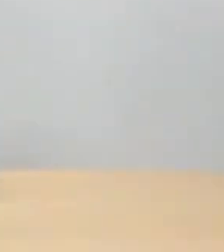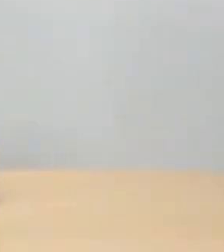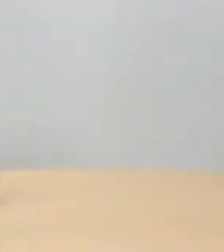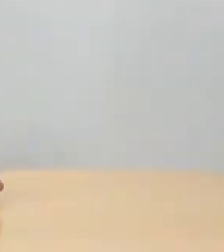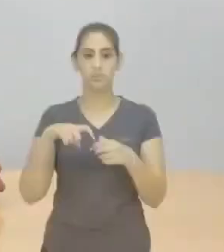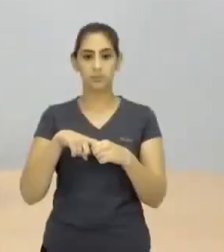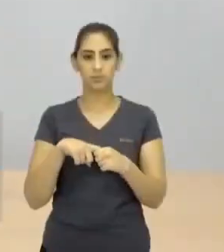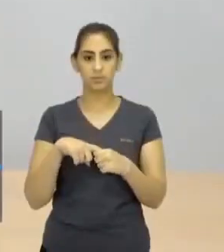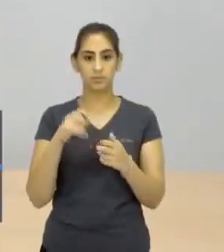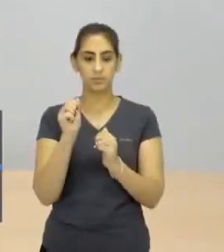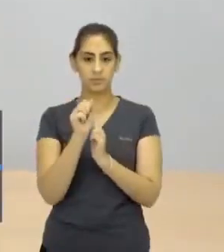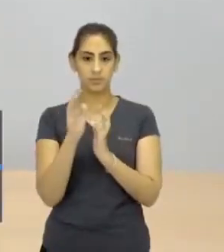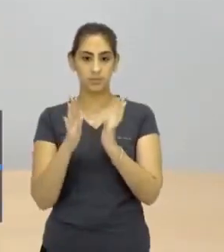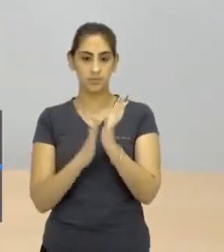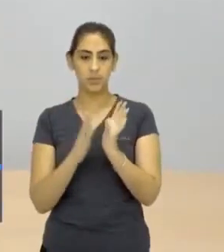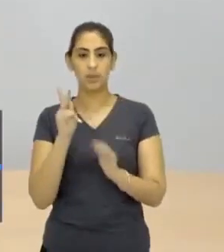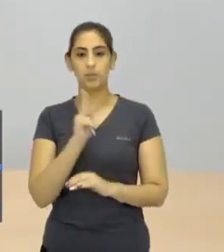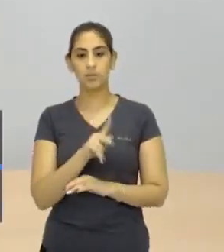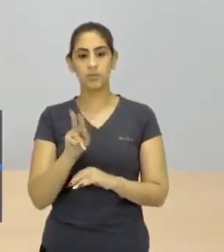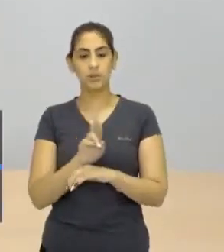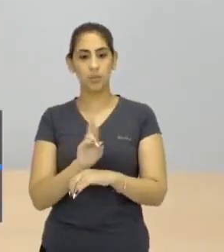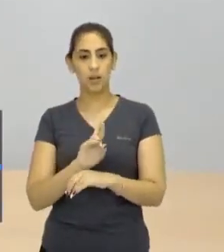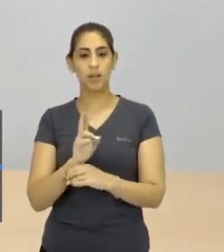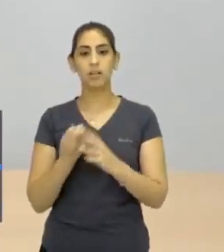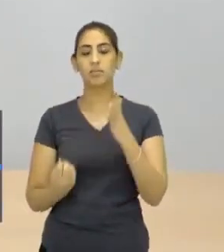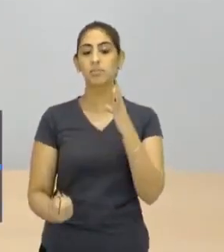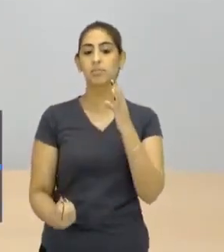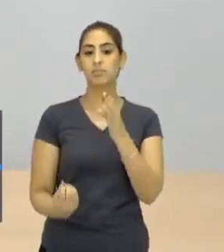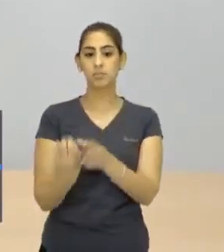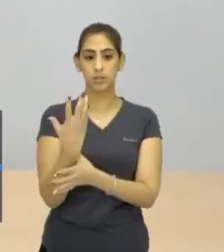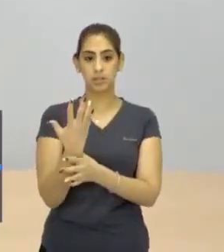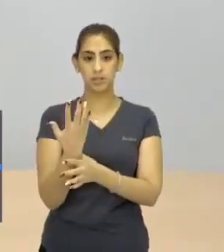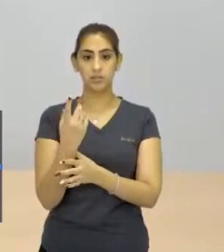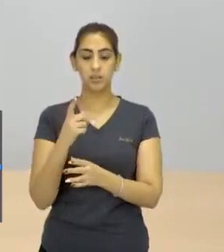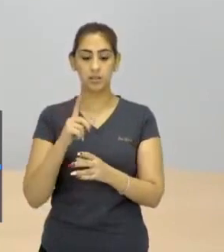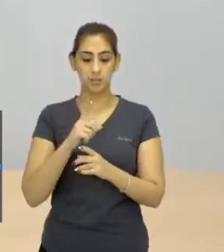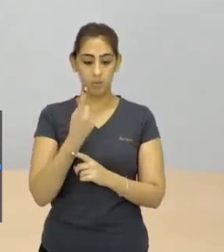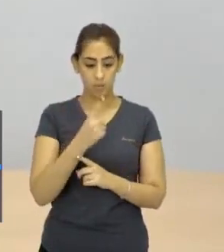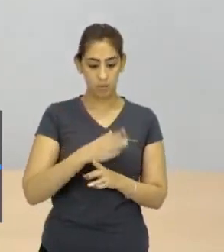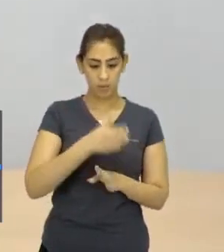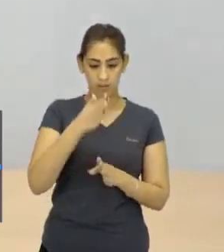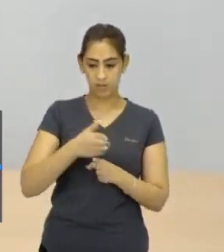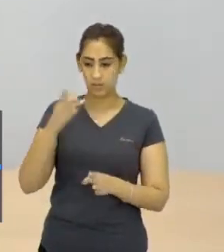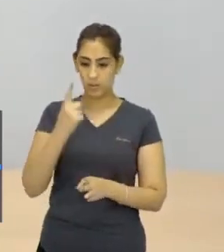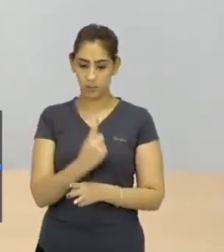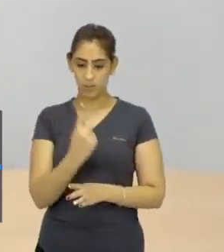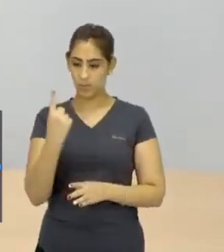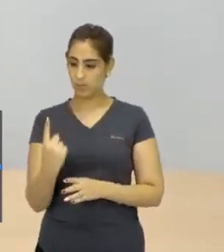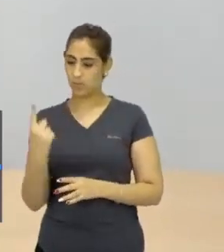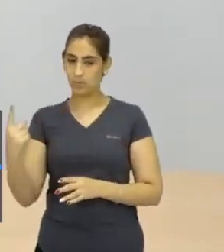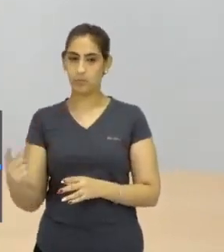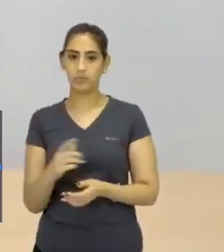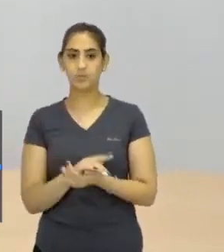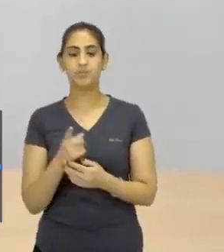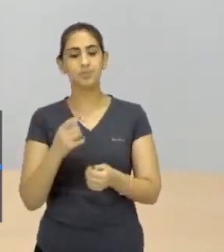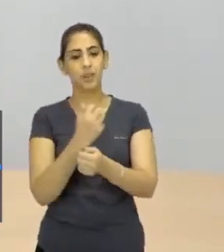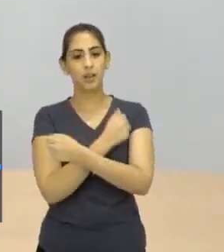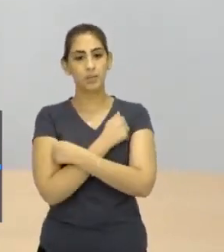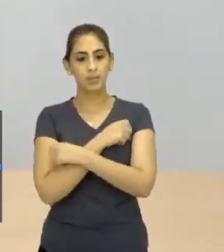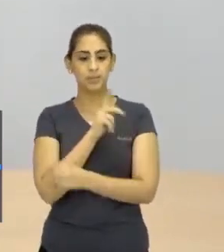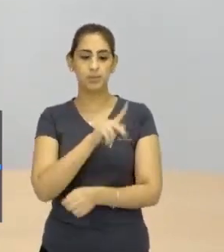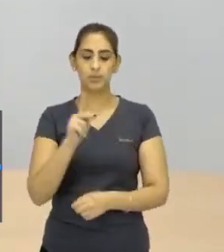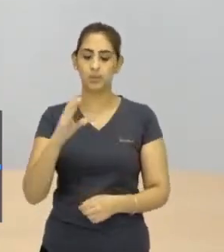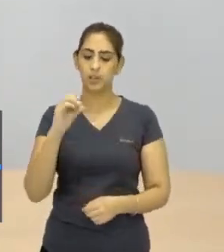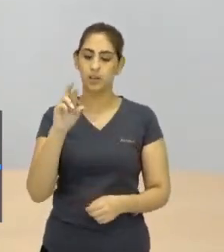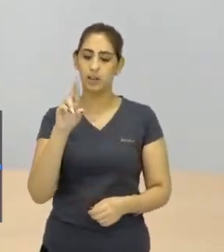Vamos da atividade. Professora Roberta, apareceu lá que aumenta de 1 em 1. Então, vai um abraço aí para os alunos do professor